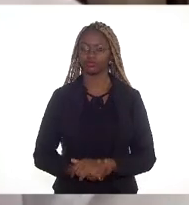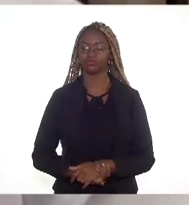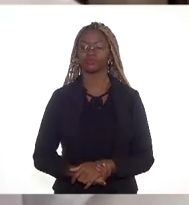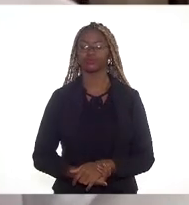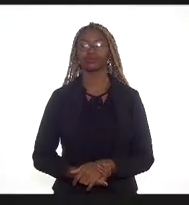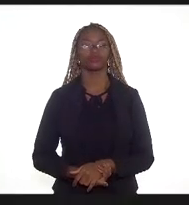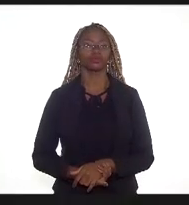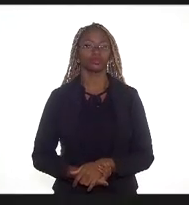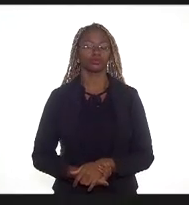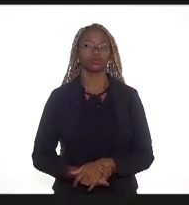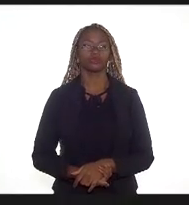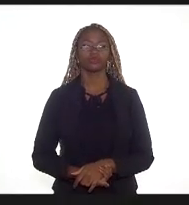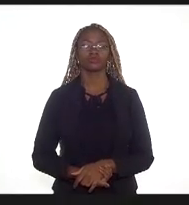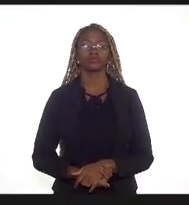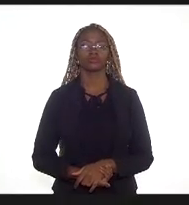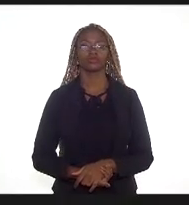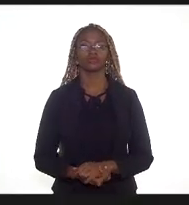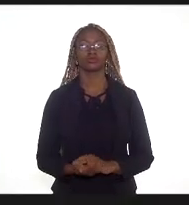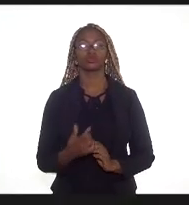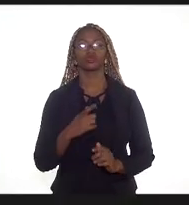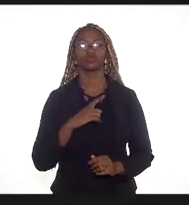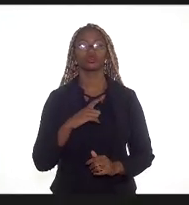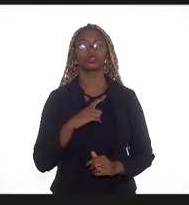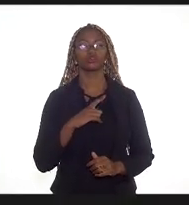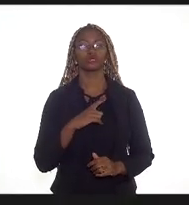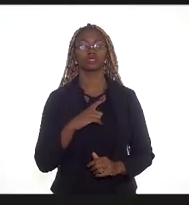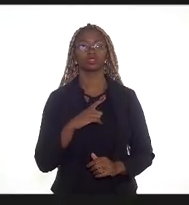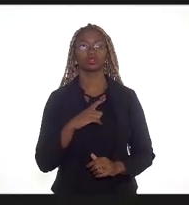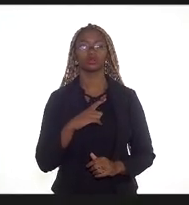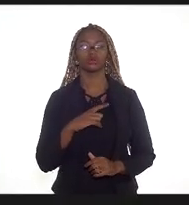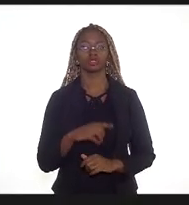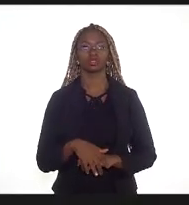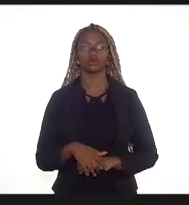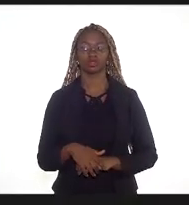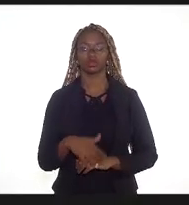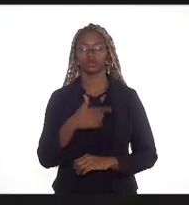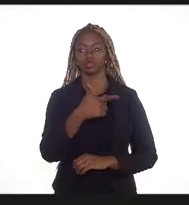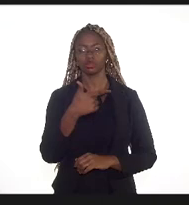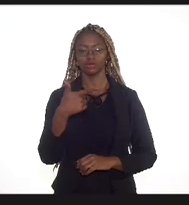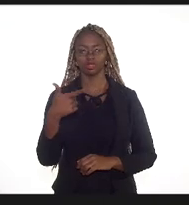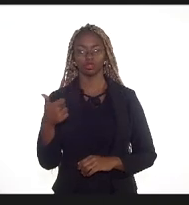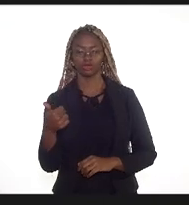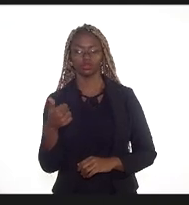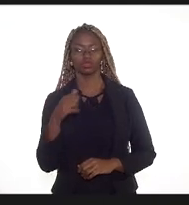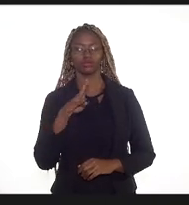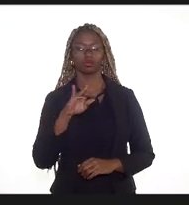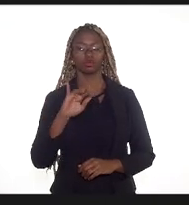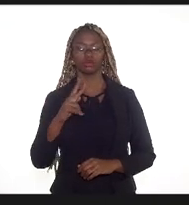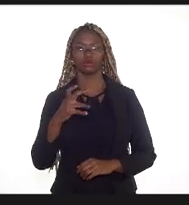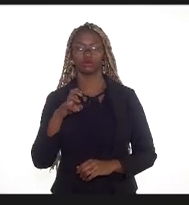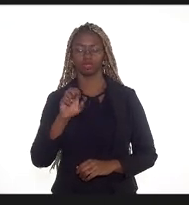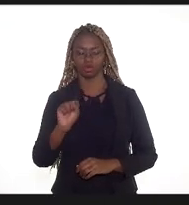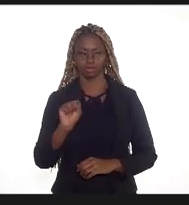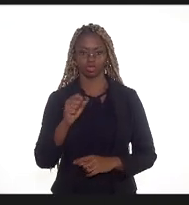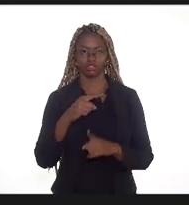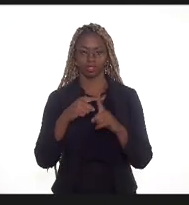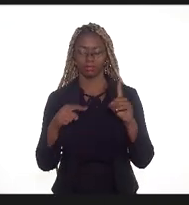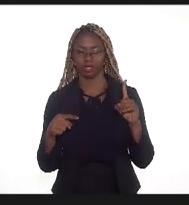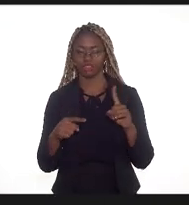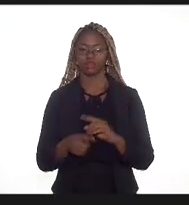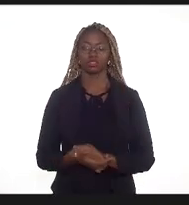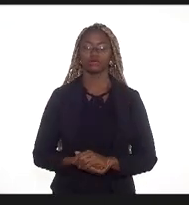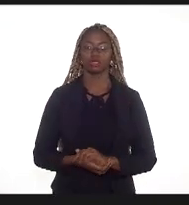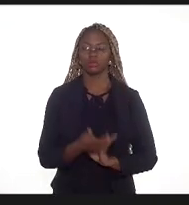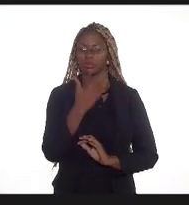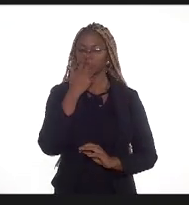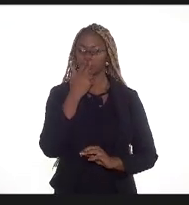ele está no valor de 21 bilhões e meio. Ele é bem